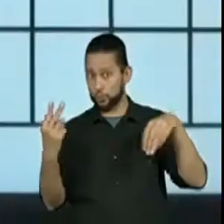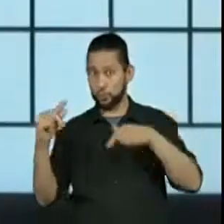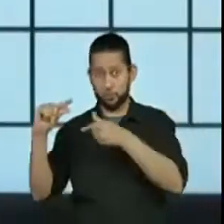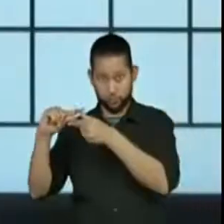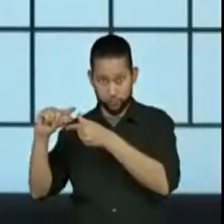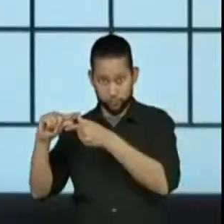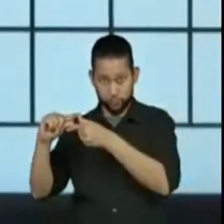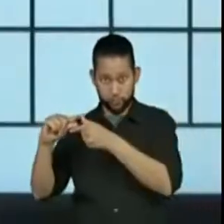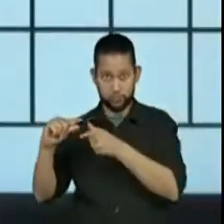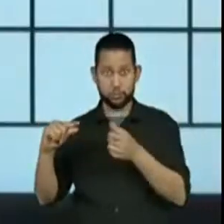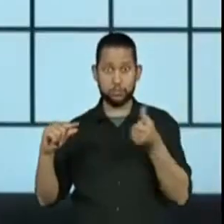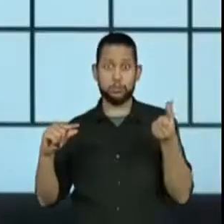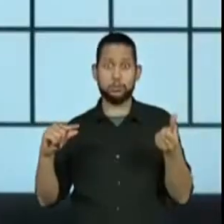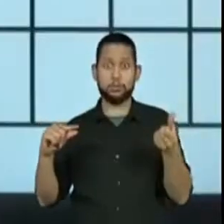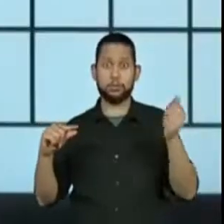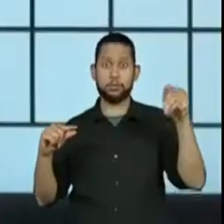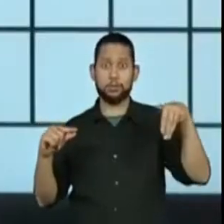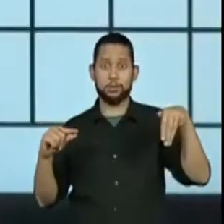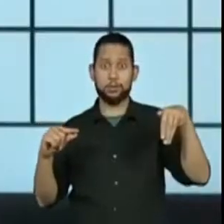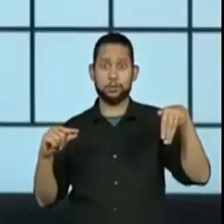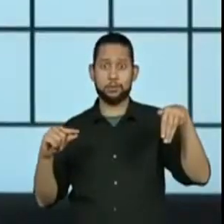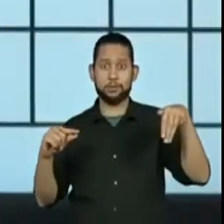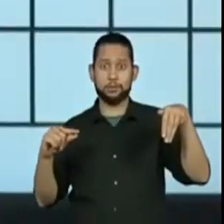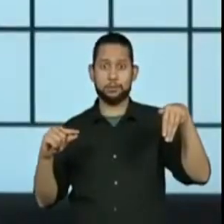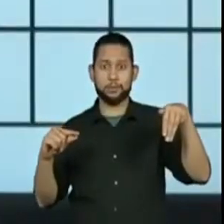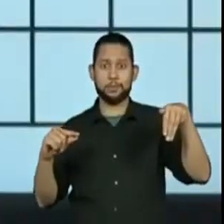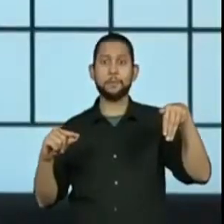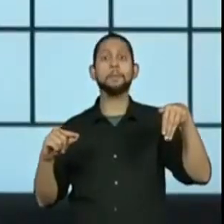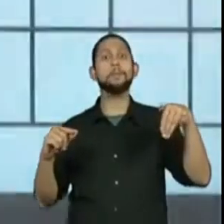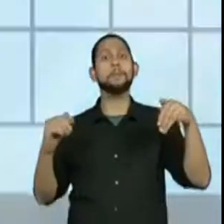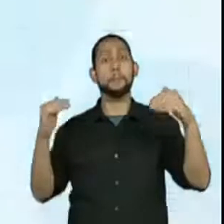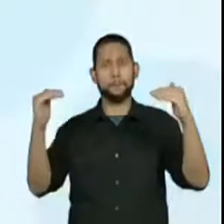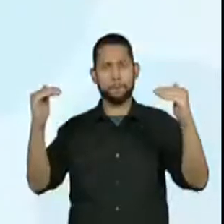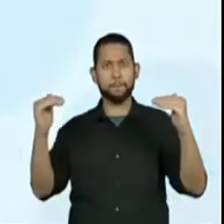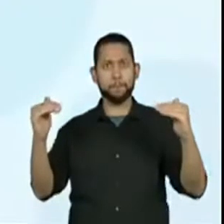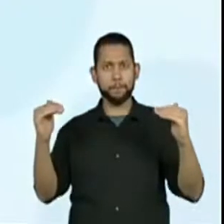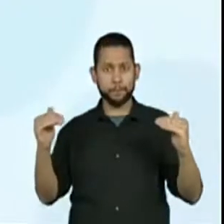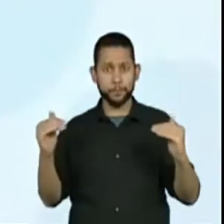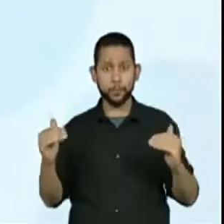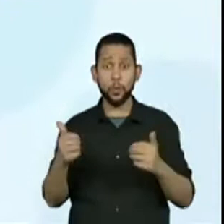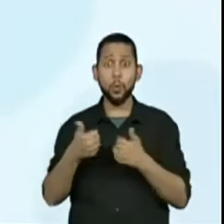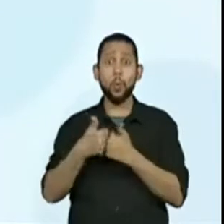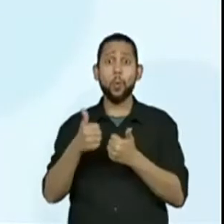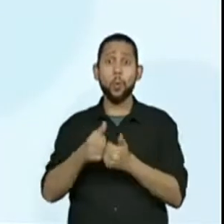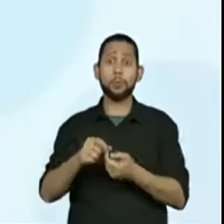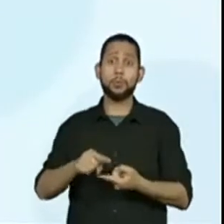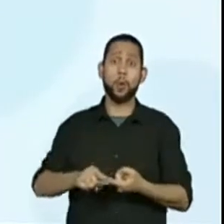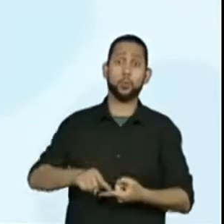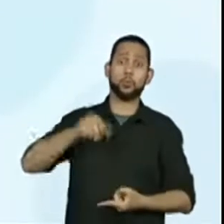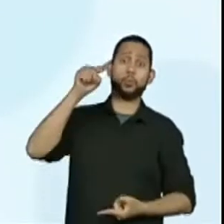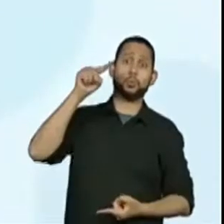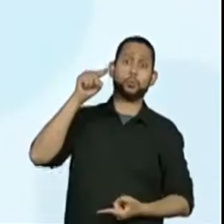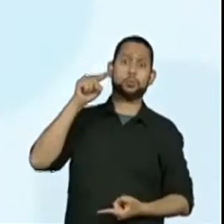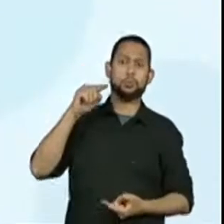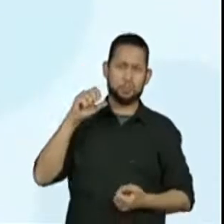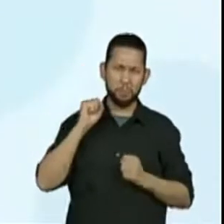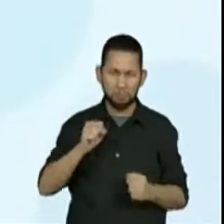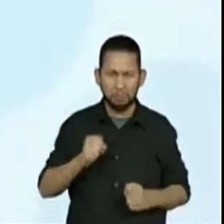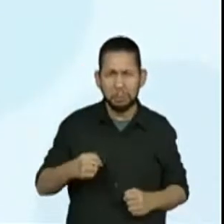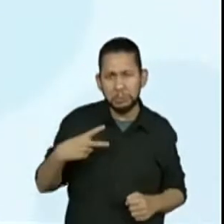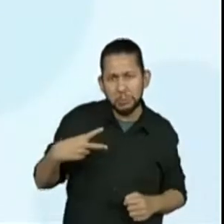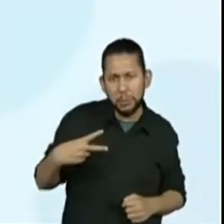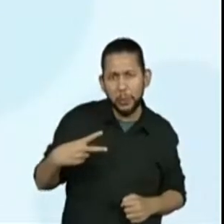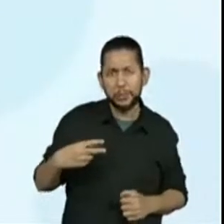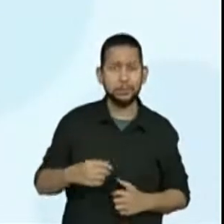2 quadradinhos equivalem a 6 metros. Para representar a altura do ônibus, eu não posso usar